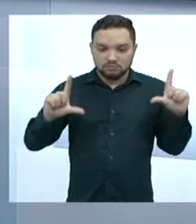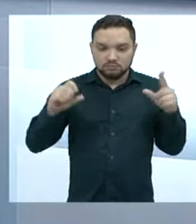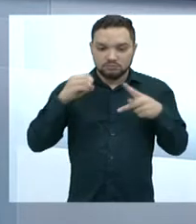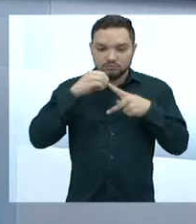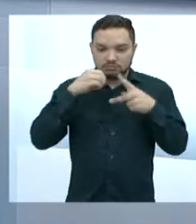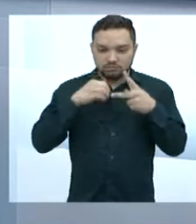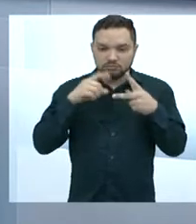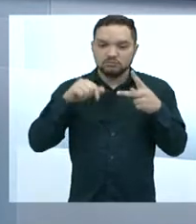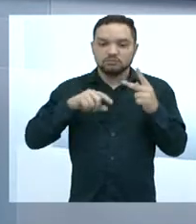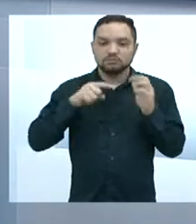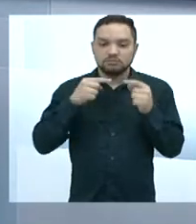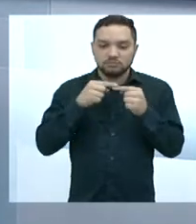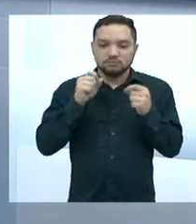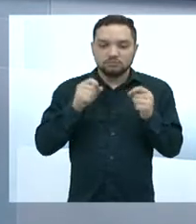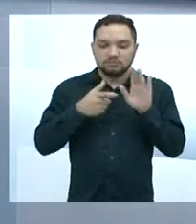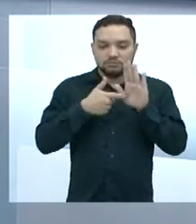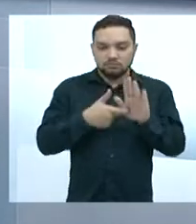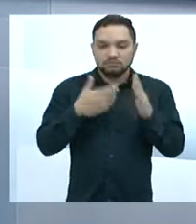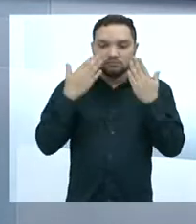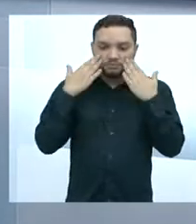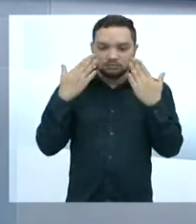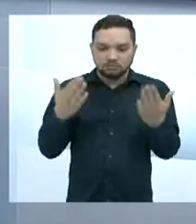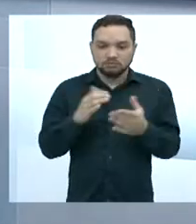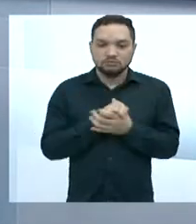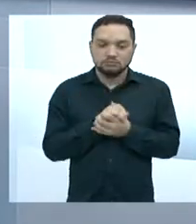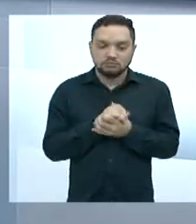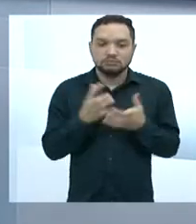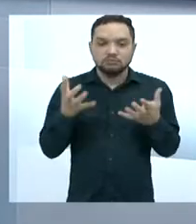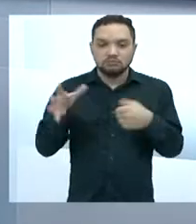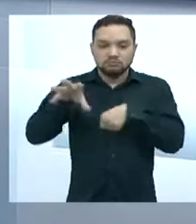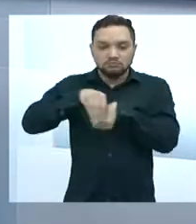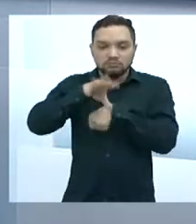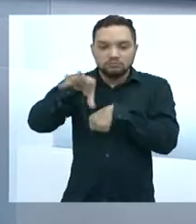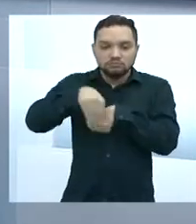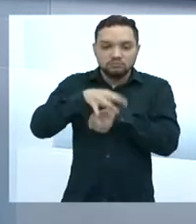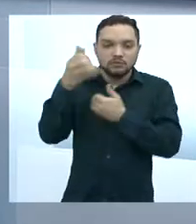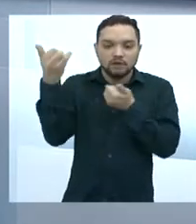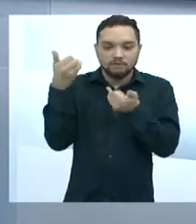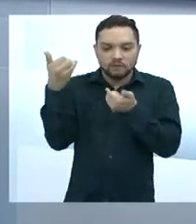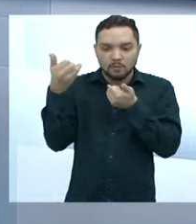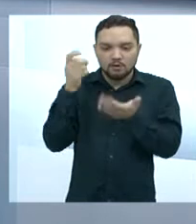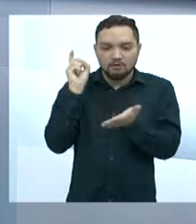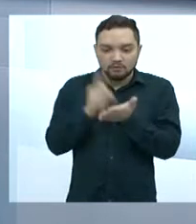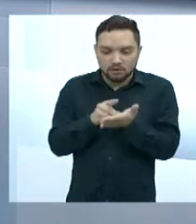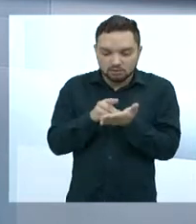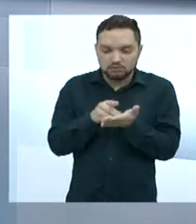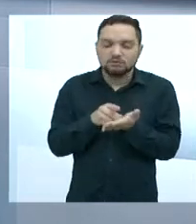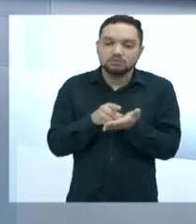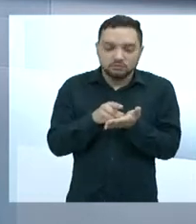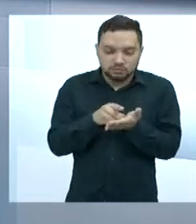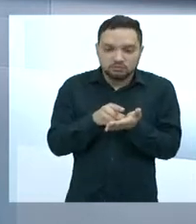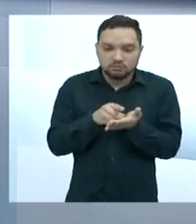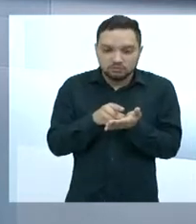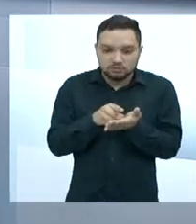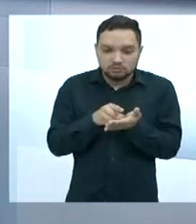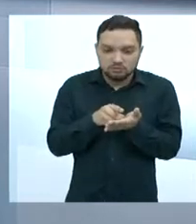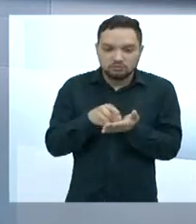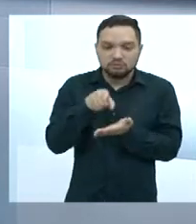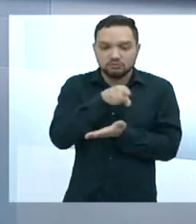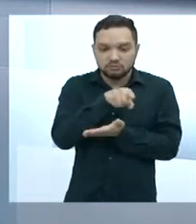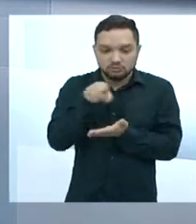programa Pela Ordem, está sempre buscando levar informações concretas, verdadeiras, para que você, cidadão e